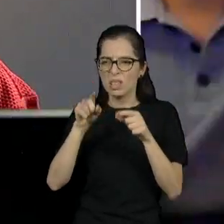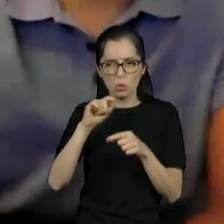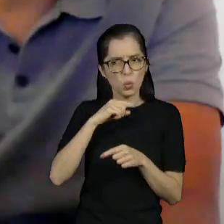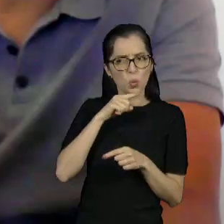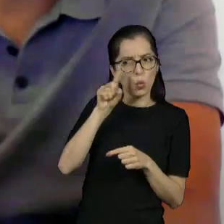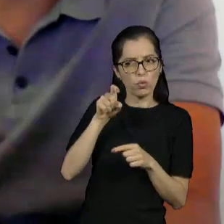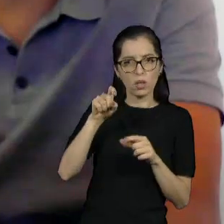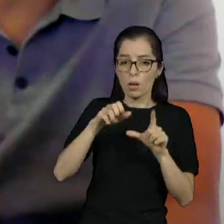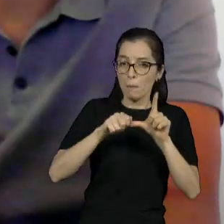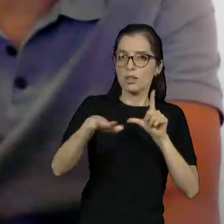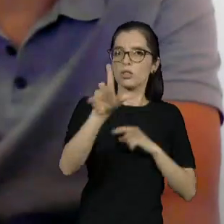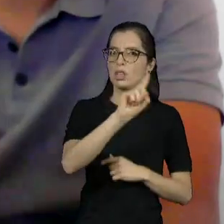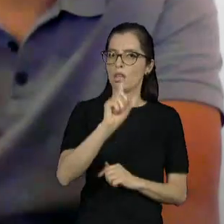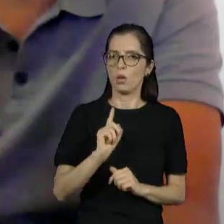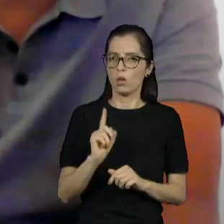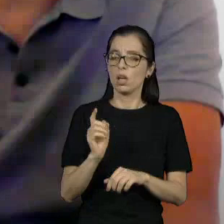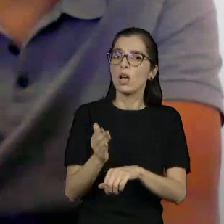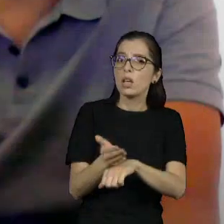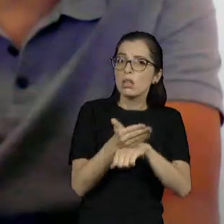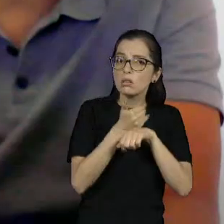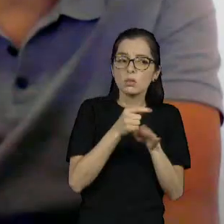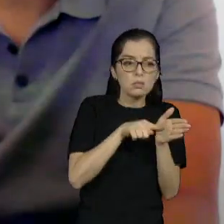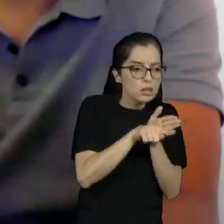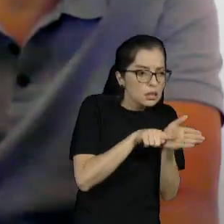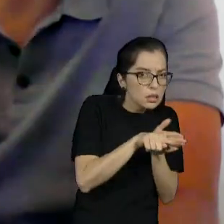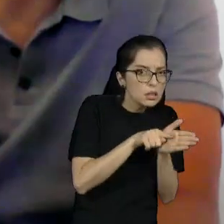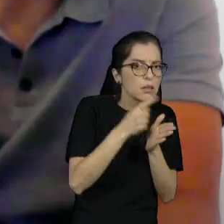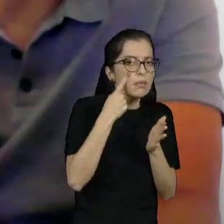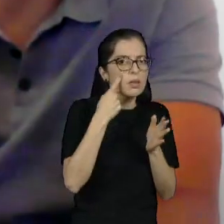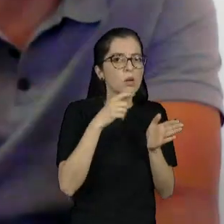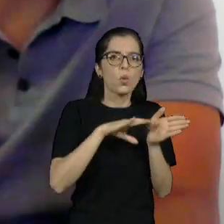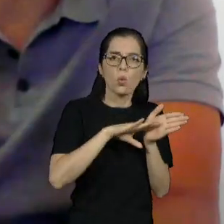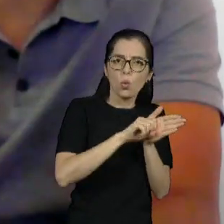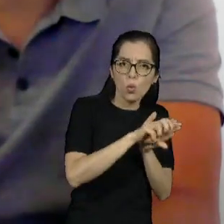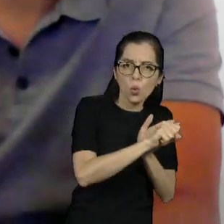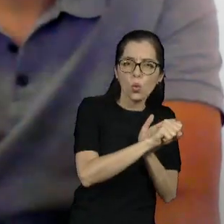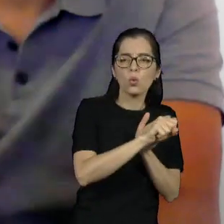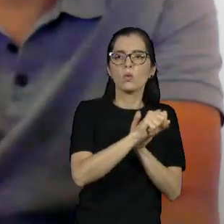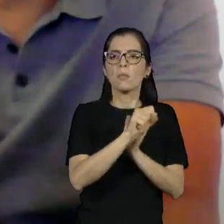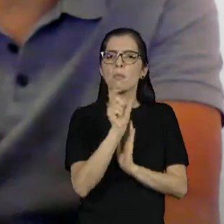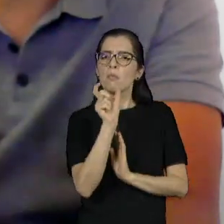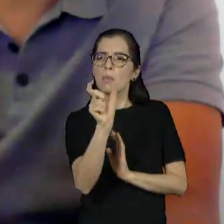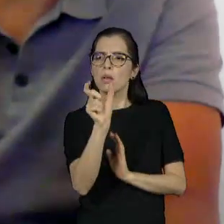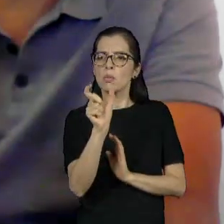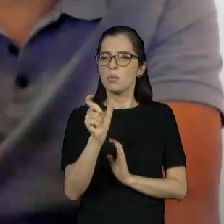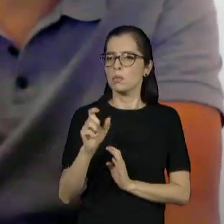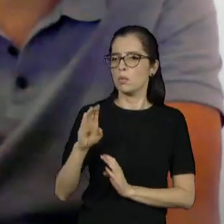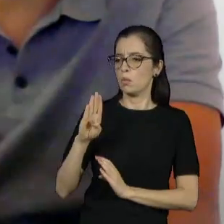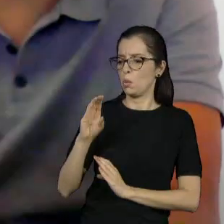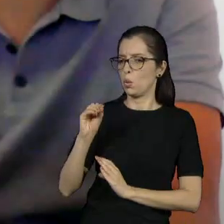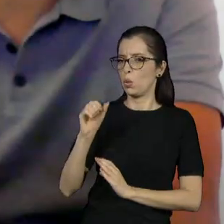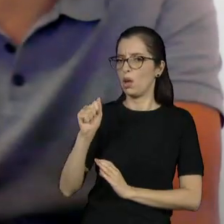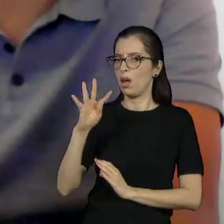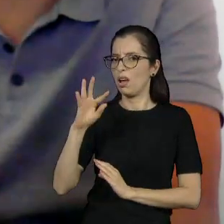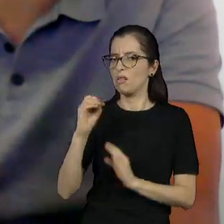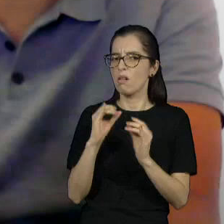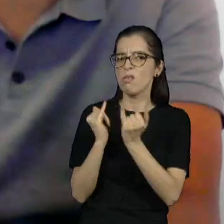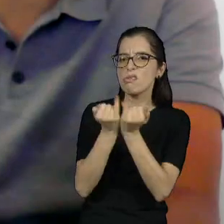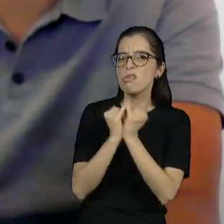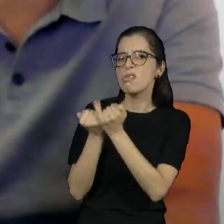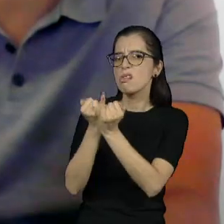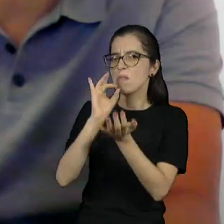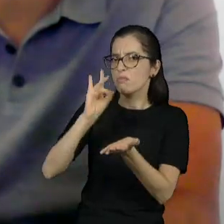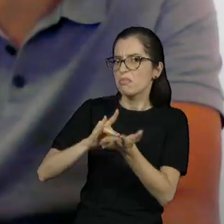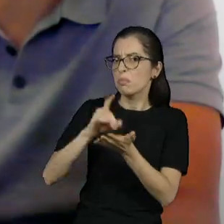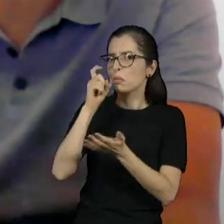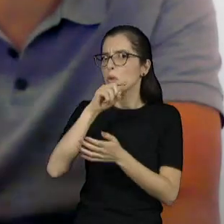orelha? Pega o título da matéria e joga no Google. Escreve a palavra boato. Se essa matéria for mentira, muito provavelmente vai